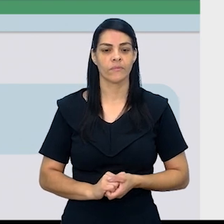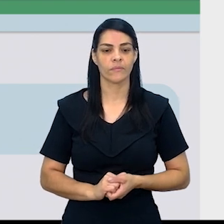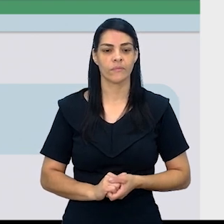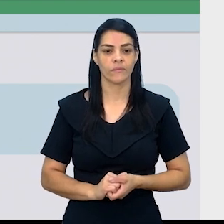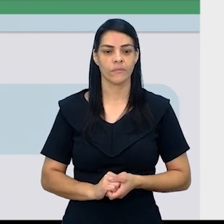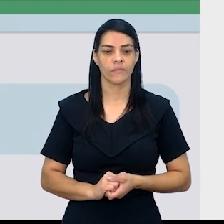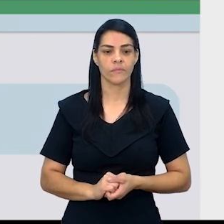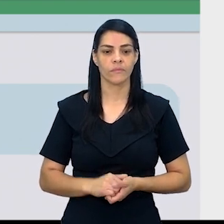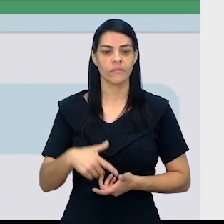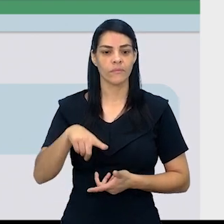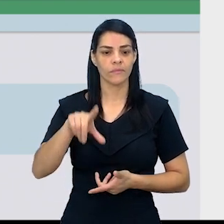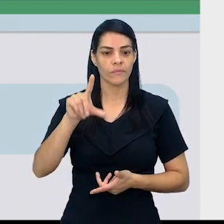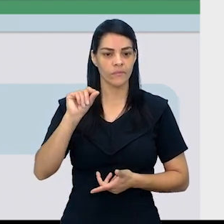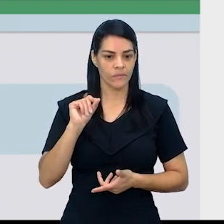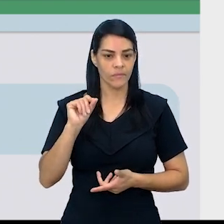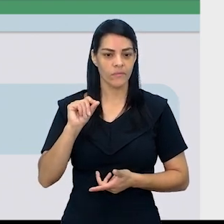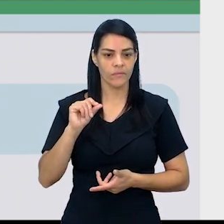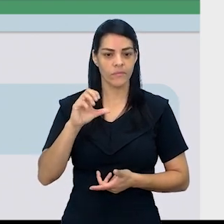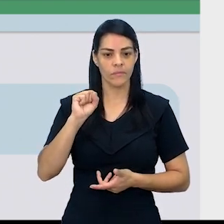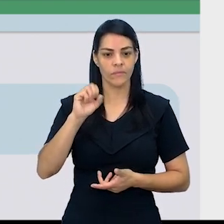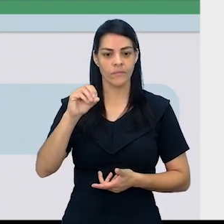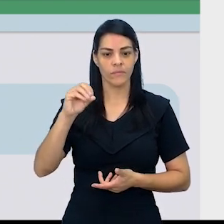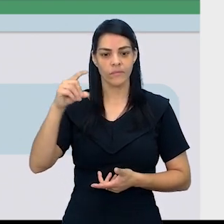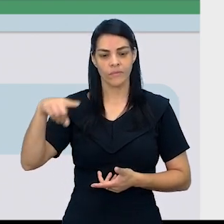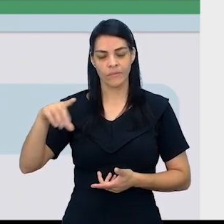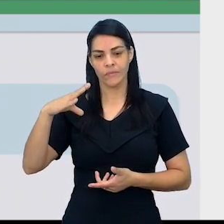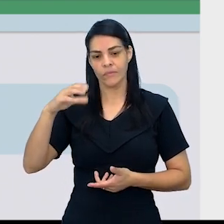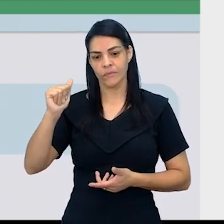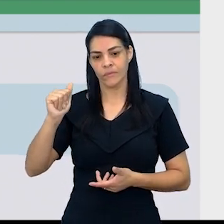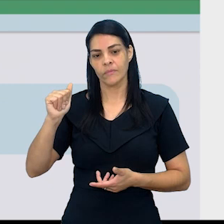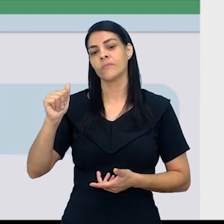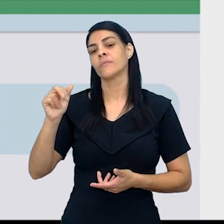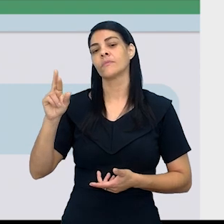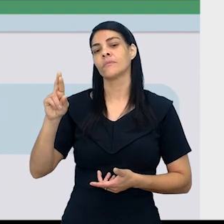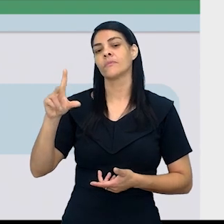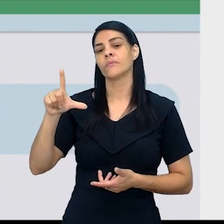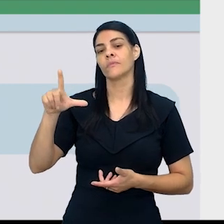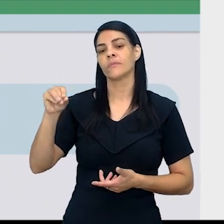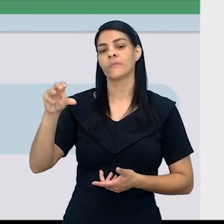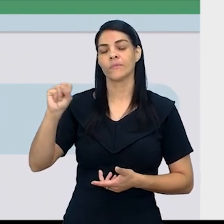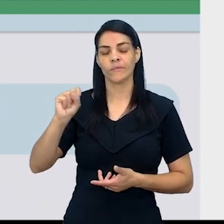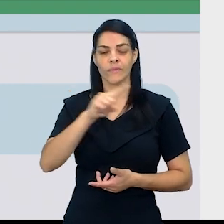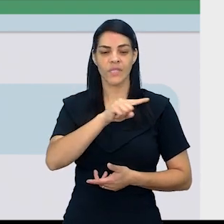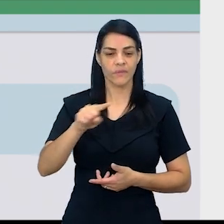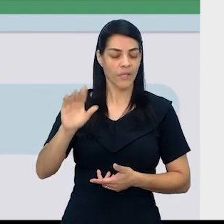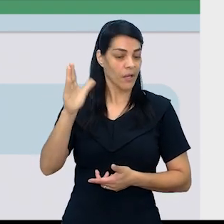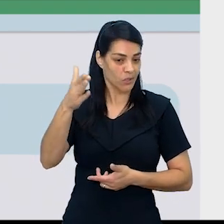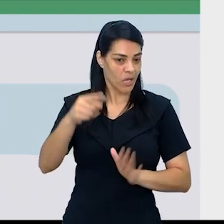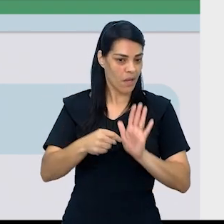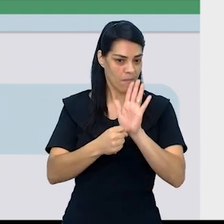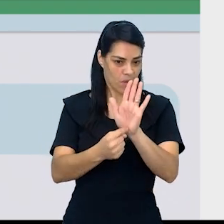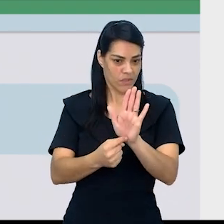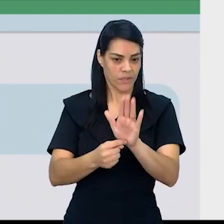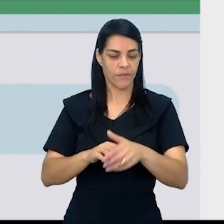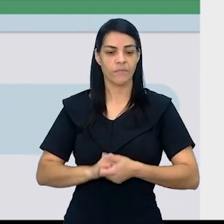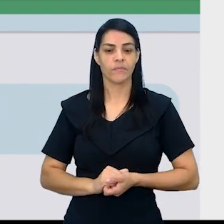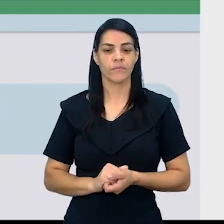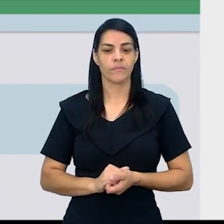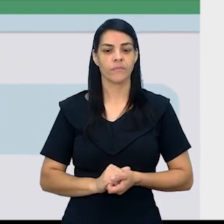deixa eu colocar aqui classificar por diretorias a de vocês obviamente já vai aparecer